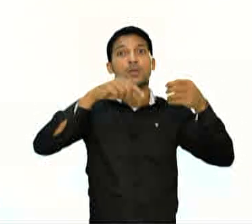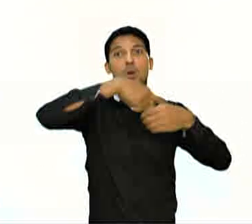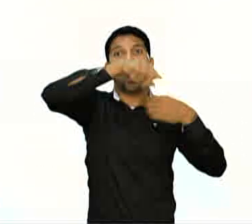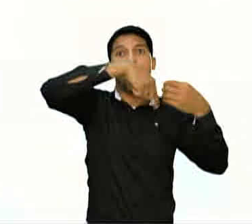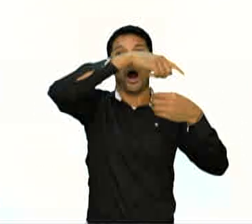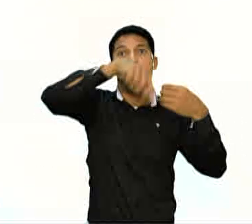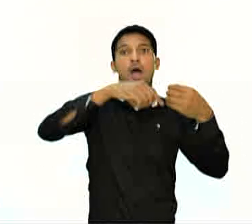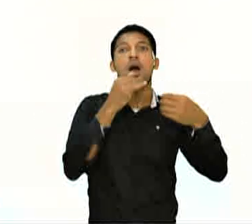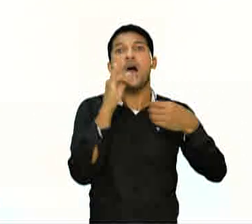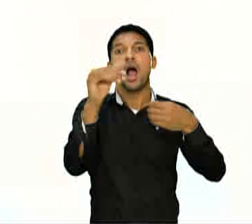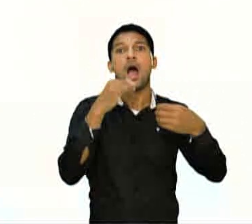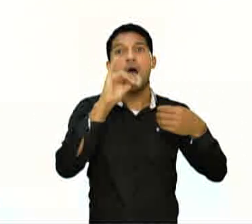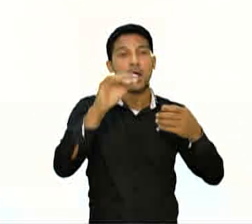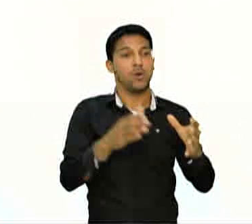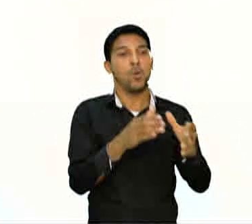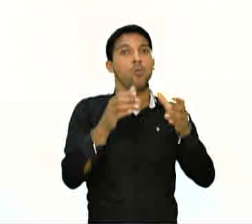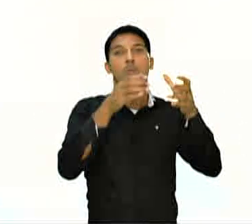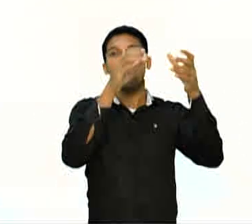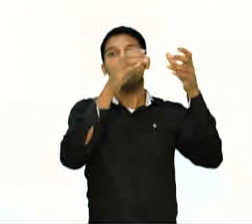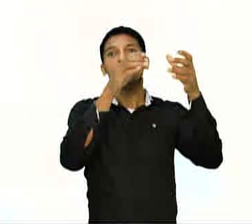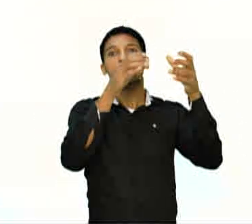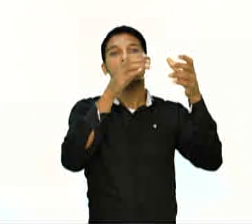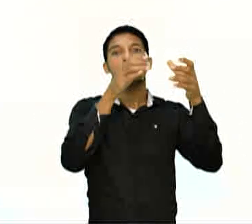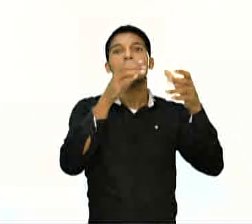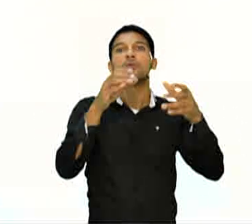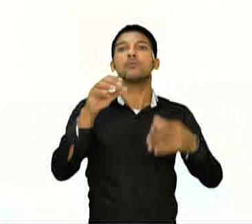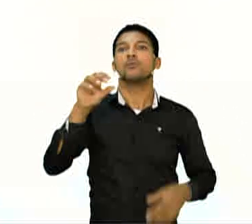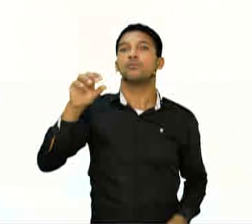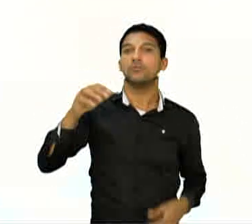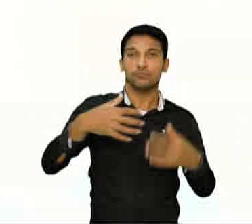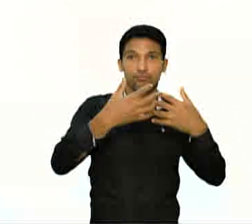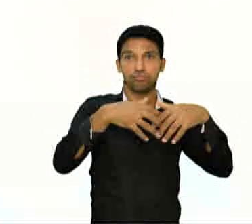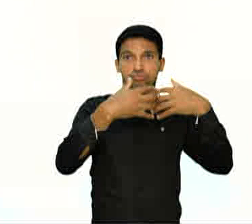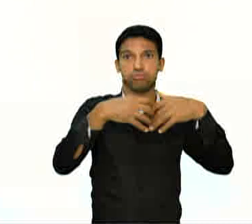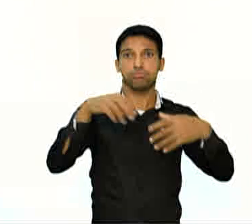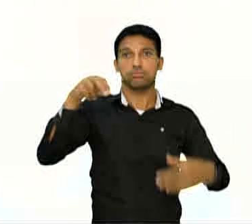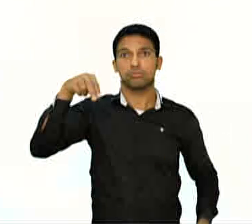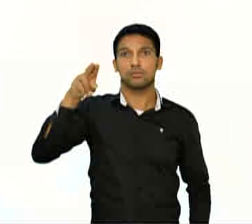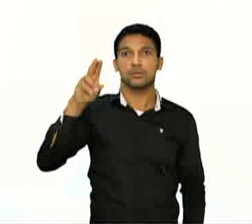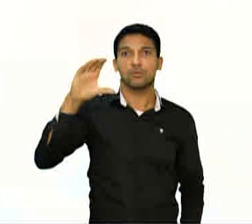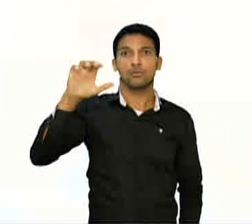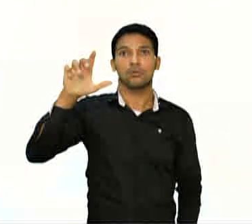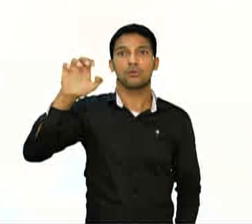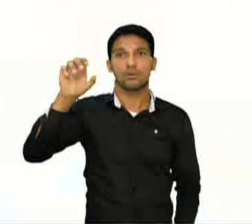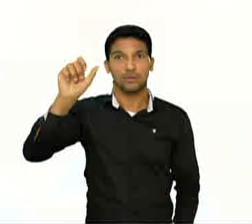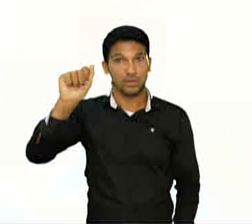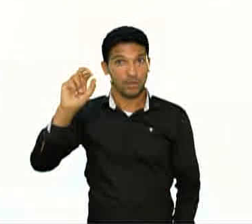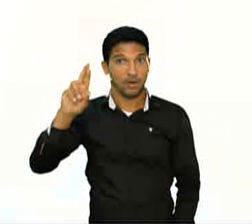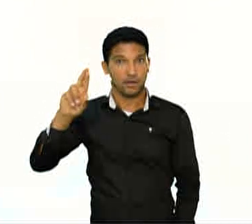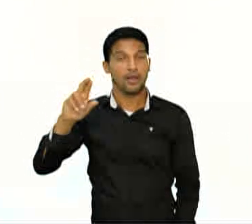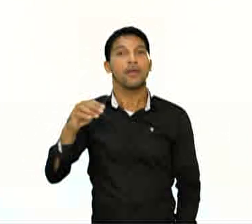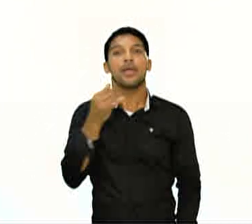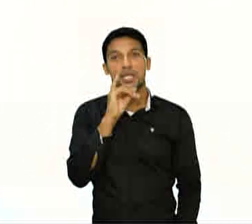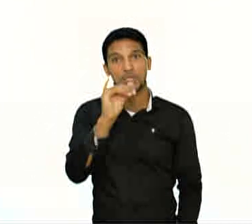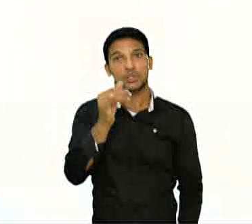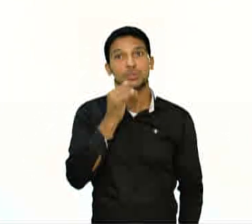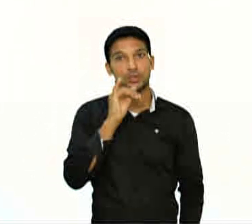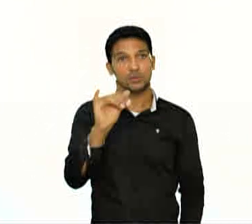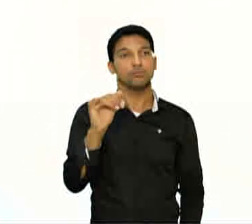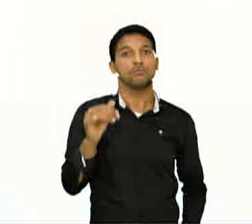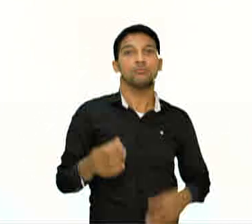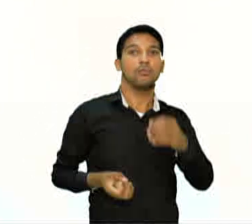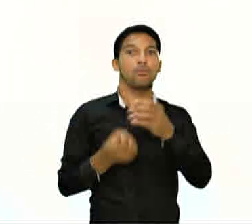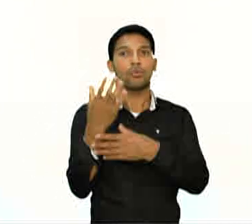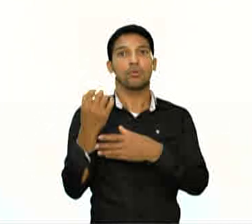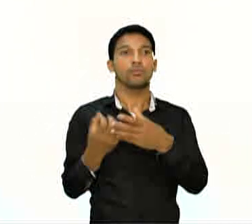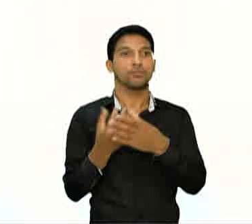essa alternativa de geração de eletricidade não nos permitem ficar tranquilos. Estes dois itens devem ser